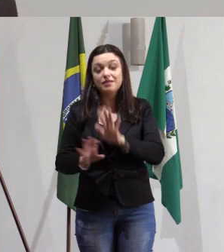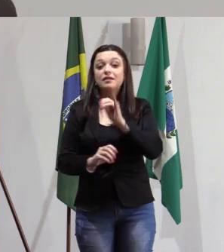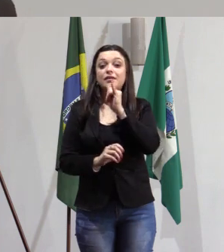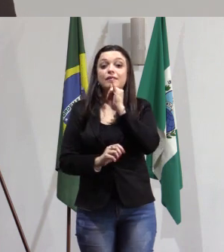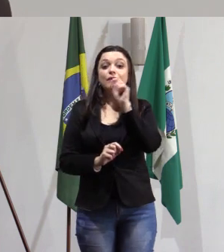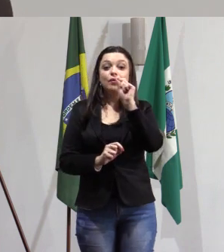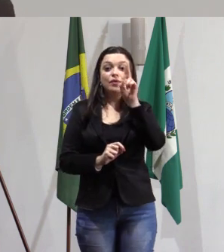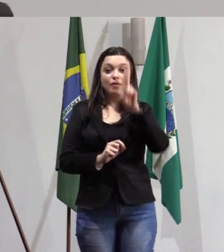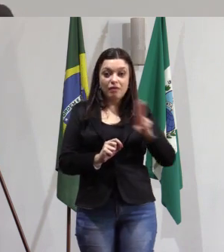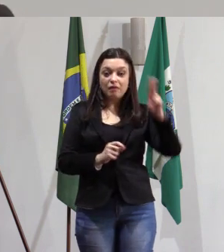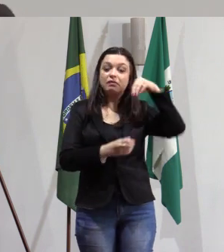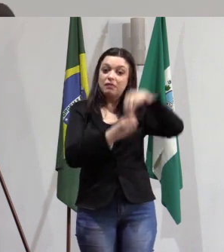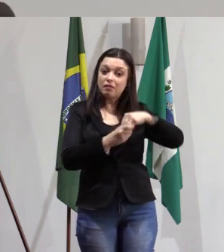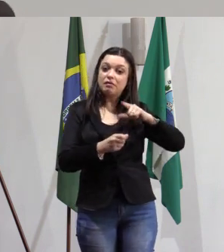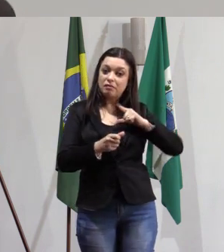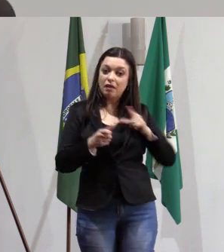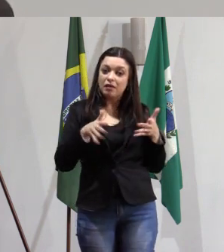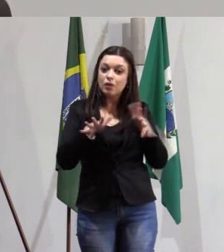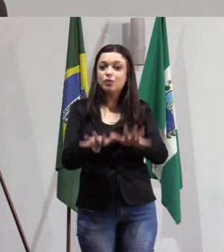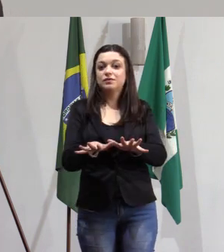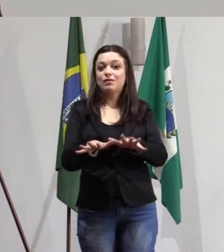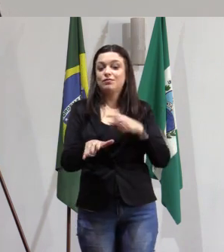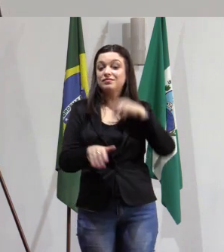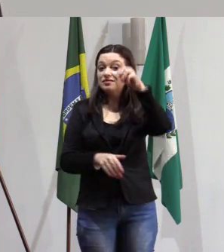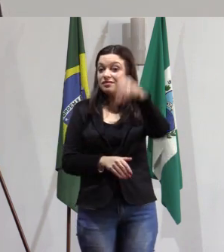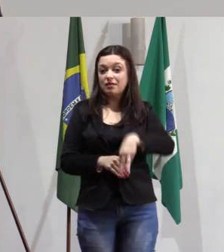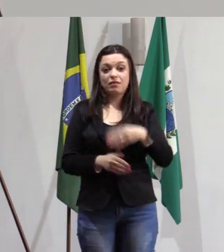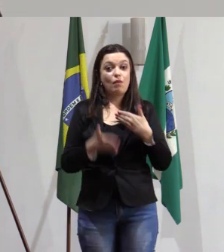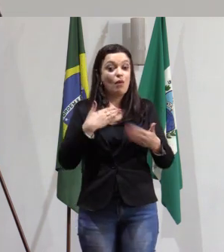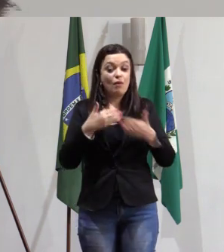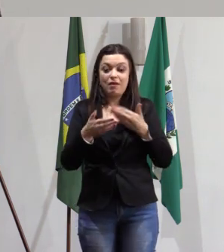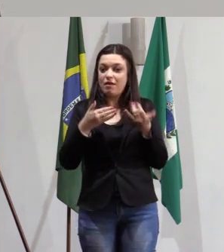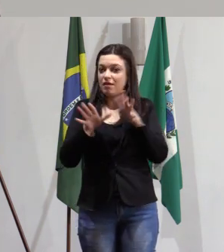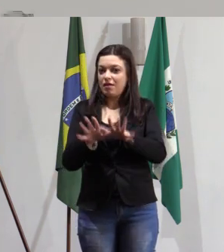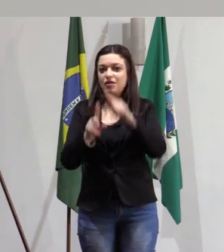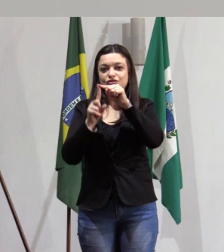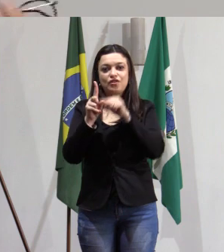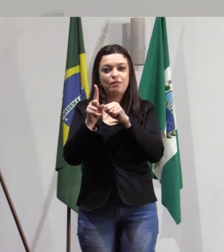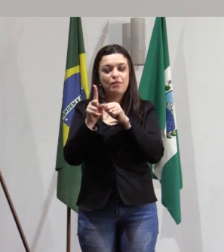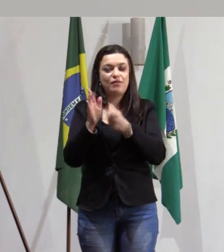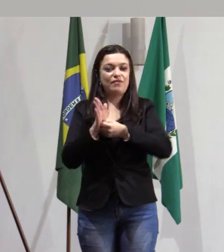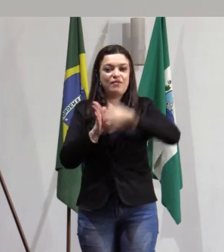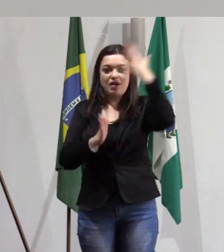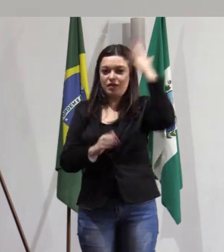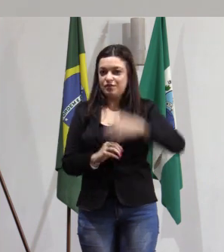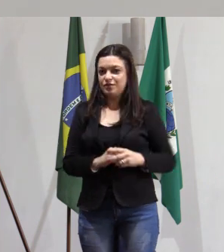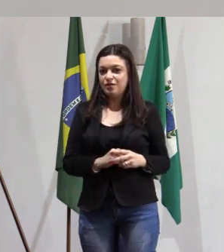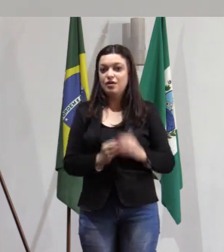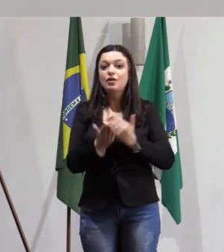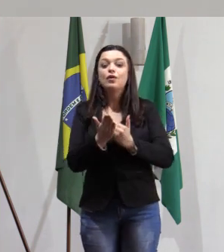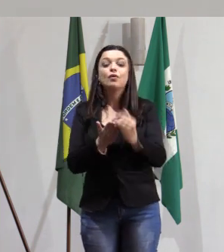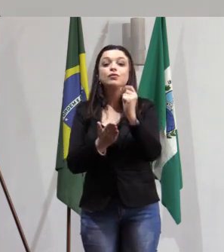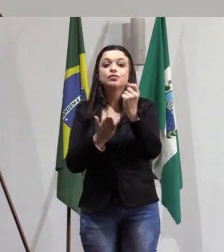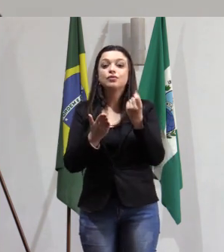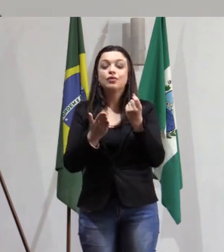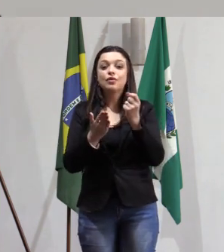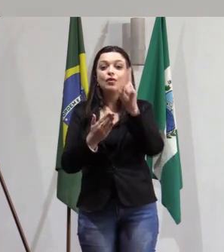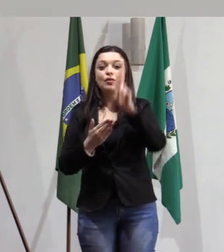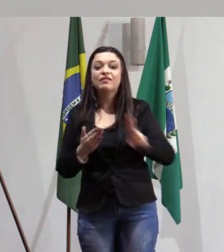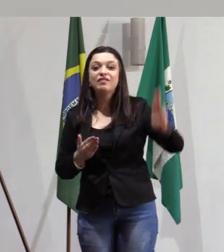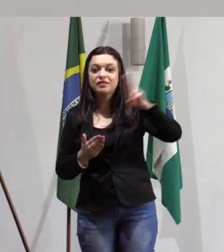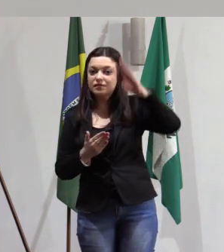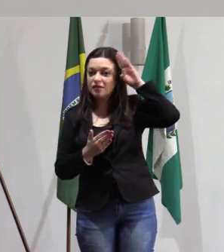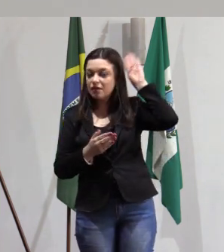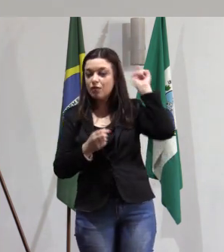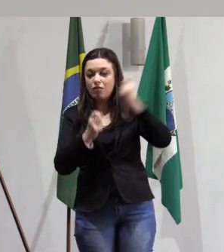importante de inclusão. Desde, sobretudo, os momentos da expansão das universidades, que começaram